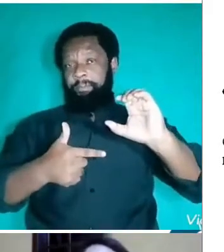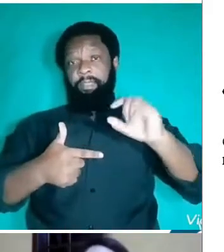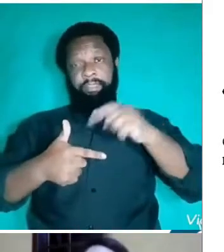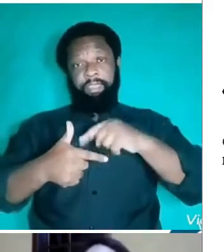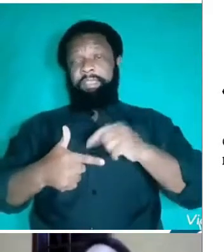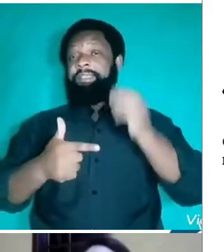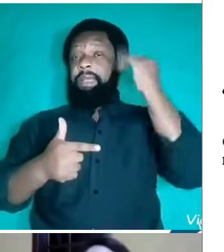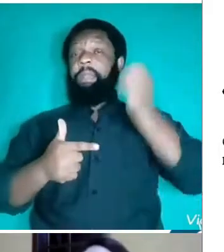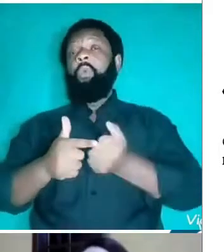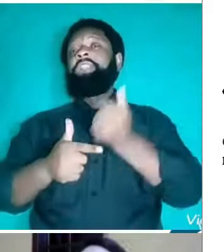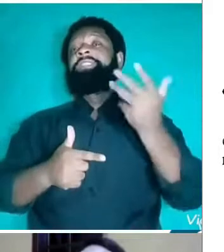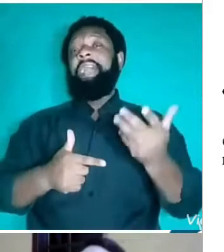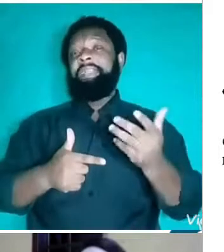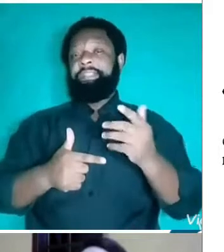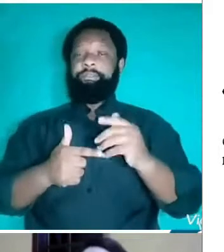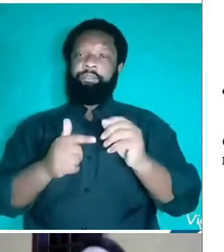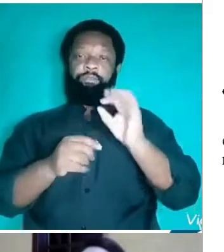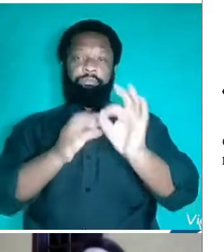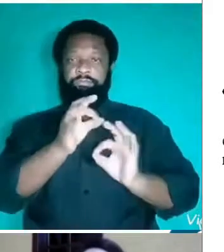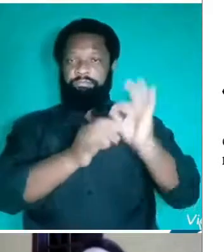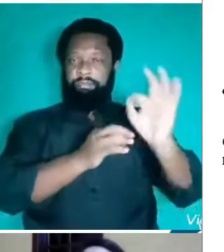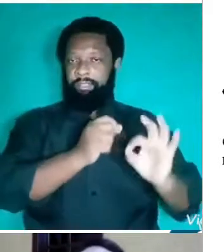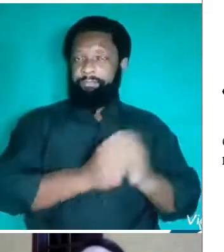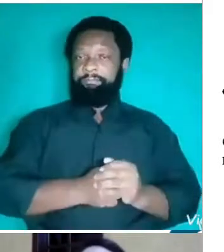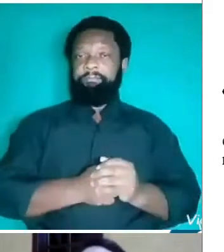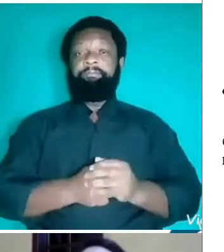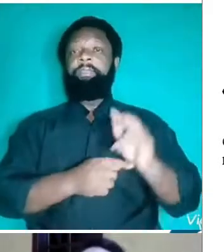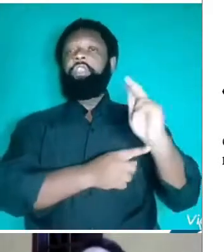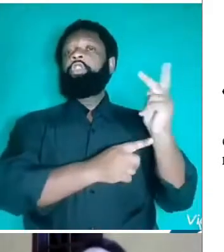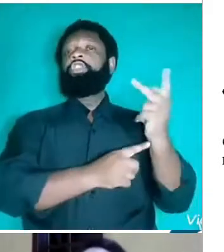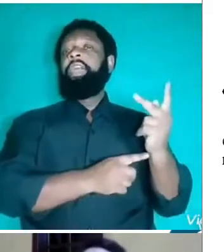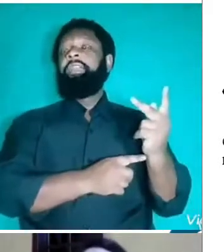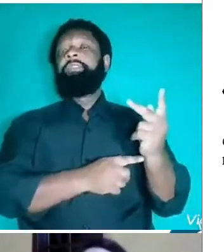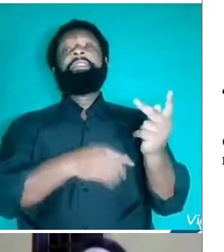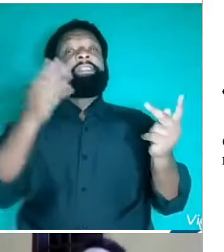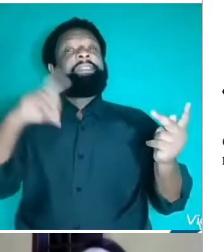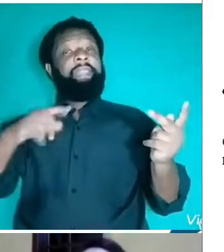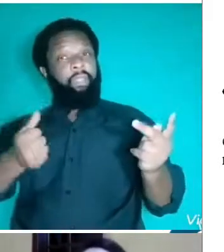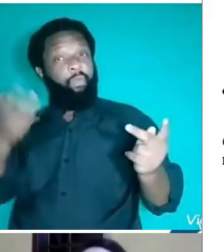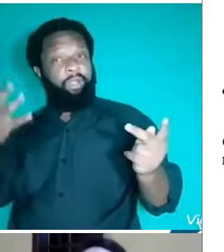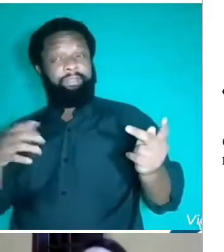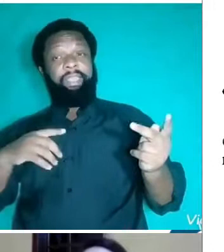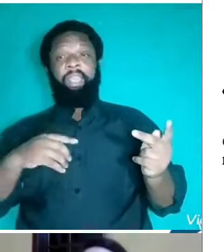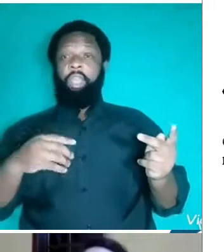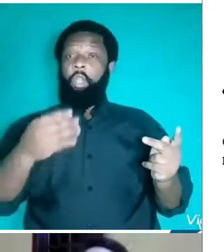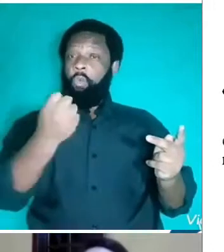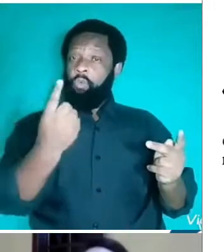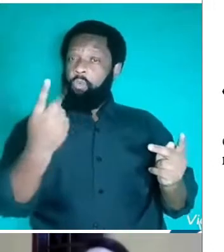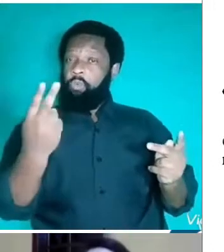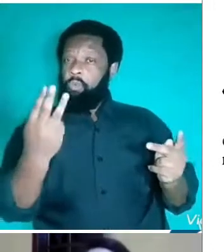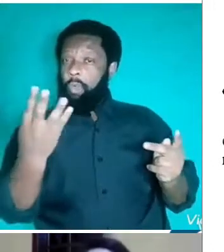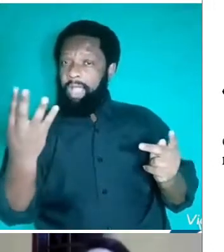aqui, indicando quanto a gente tem do determinado elemento. De hidrogênio, né, a gente tem aí 4, ó,